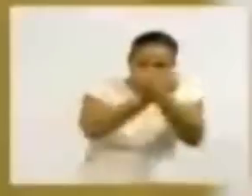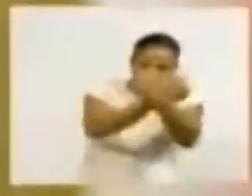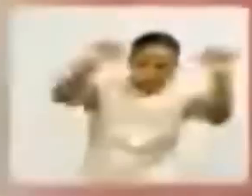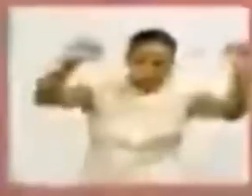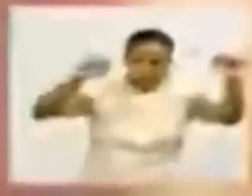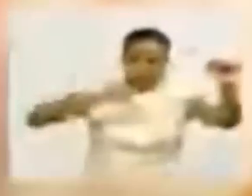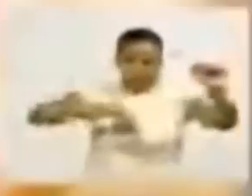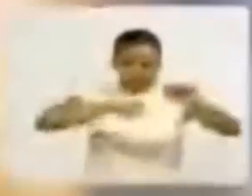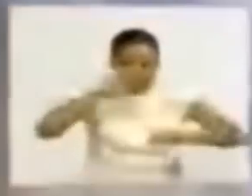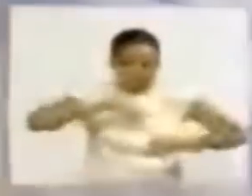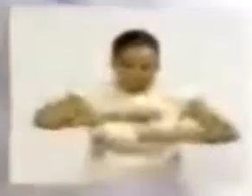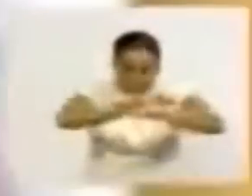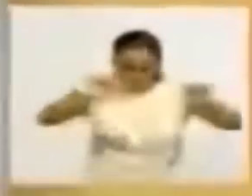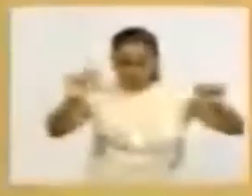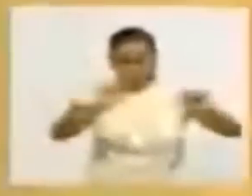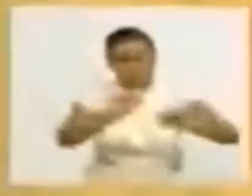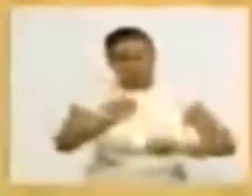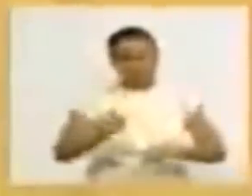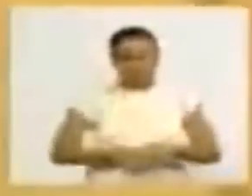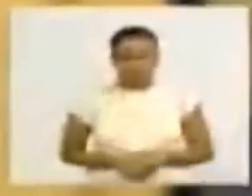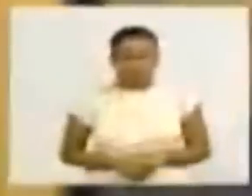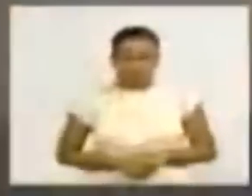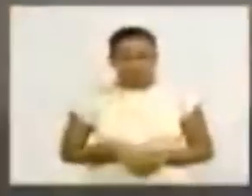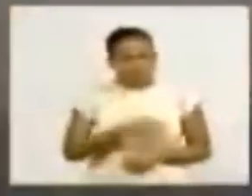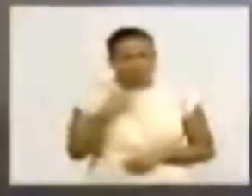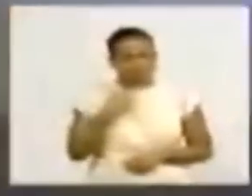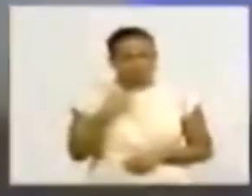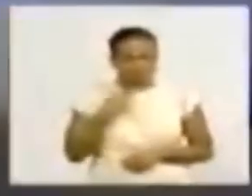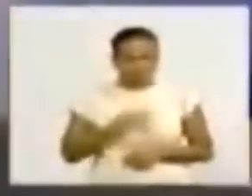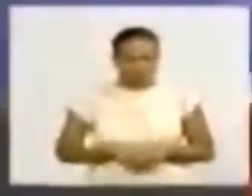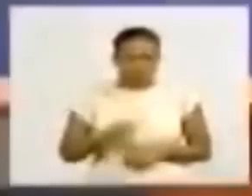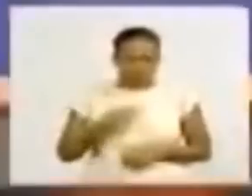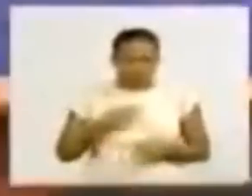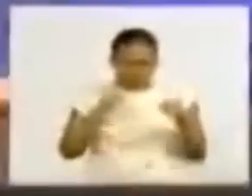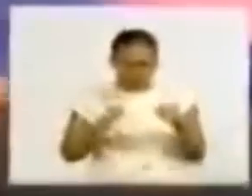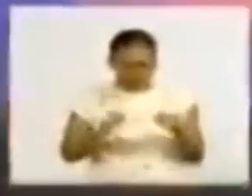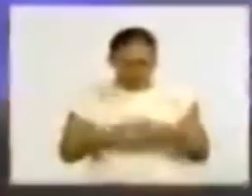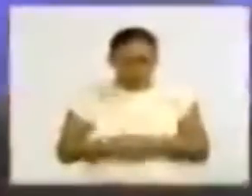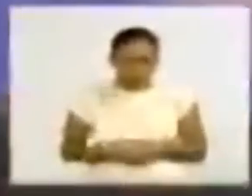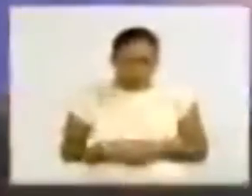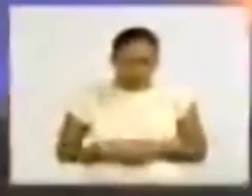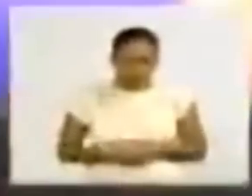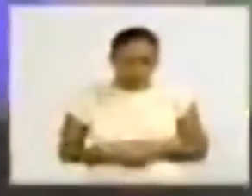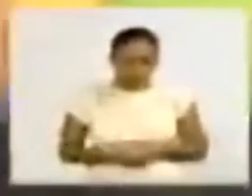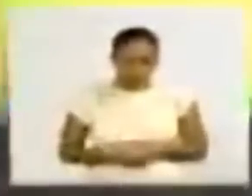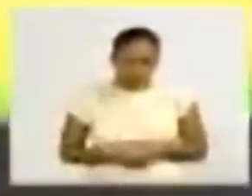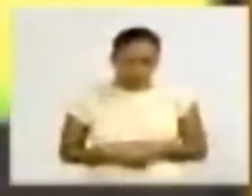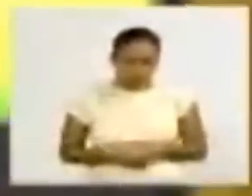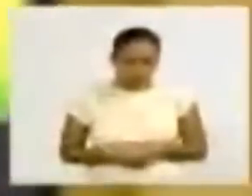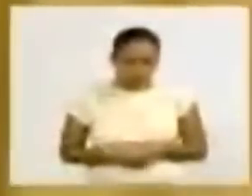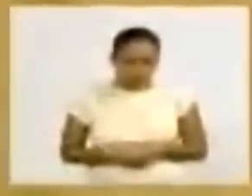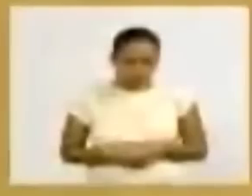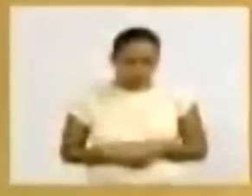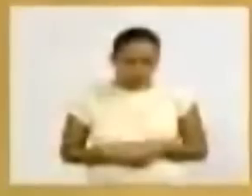pecado, porque eu não tenho como viver a sua vida. Eu tenho como instrumental, ministro